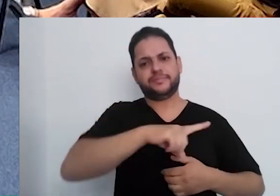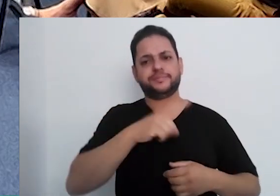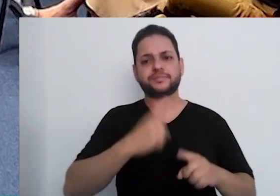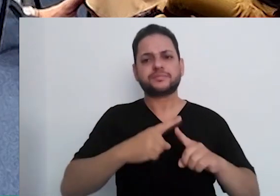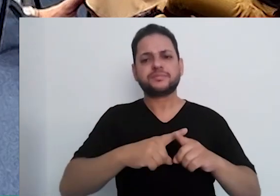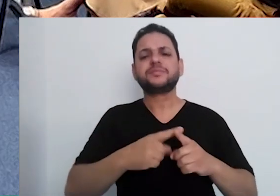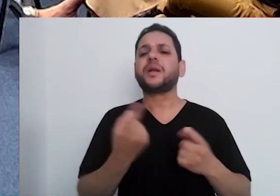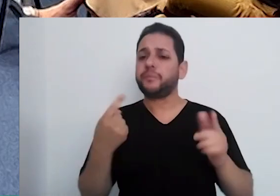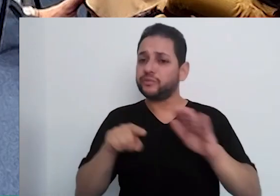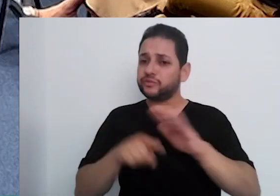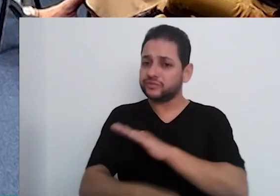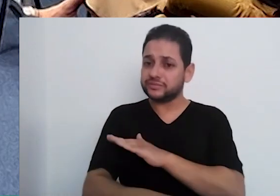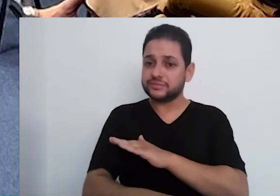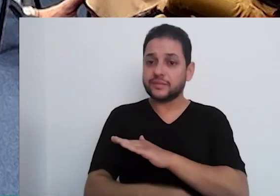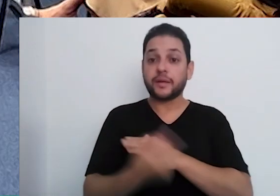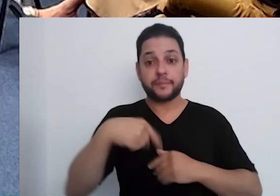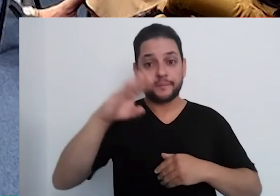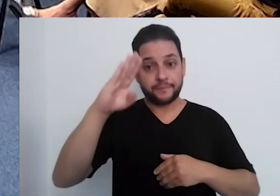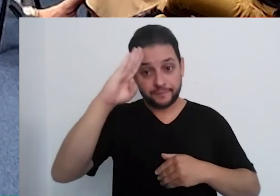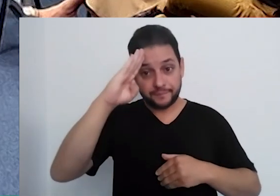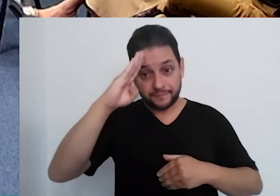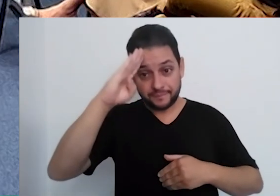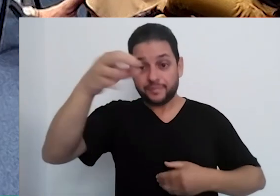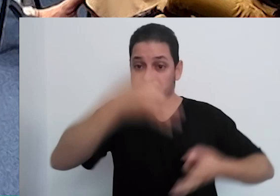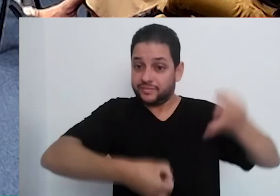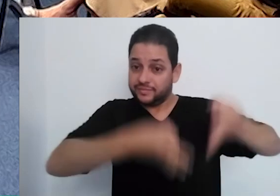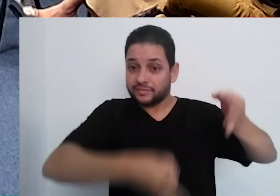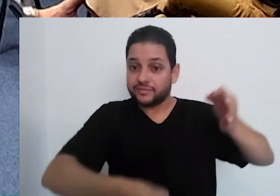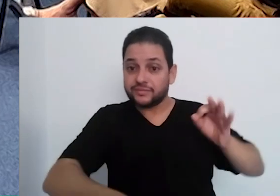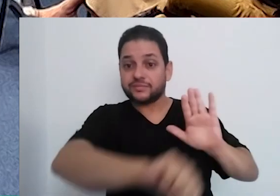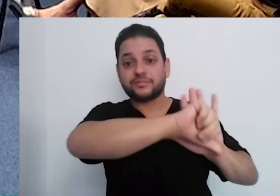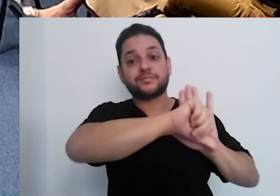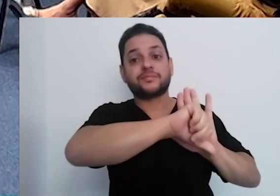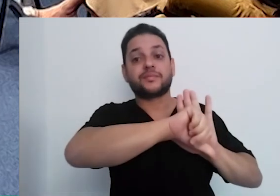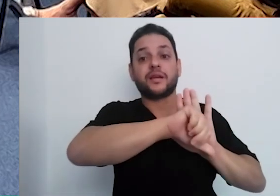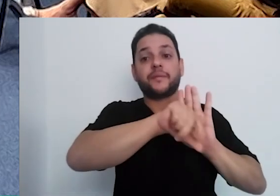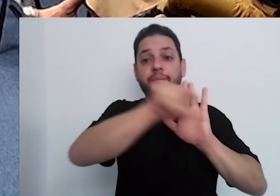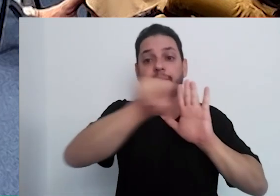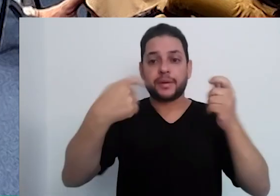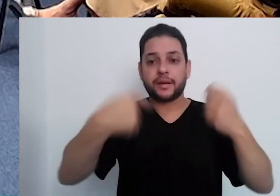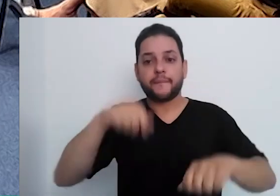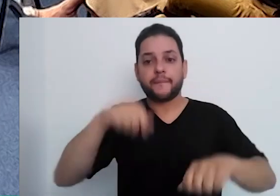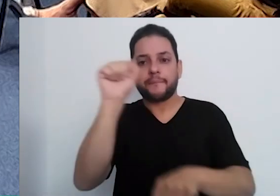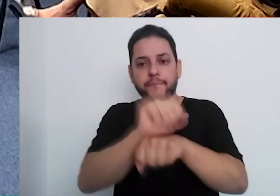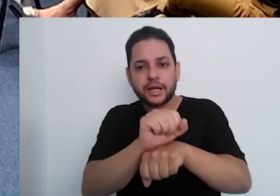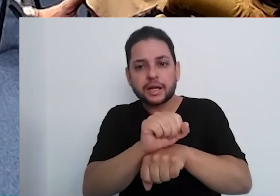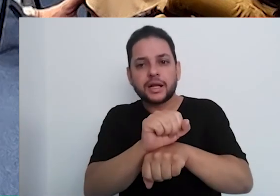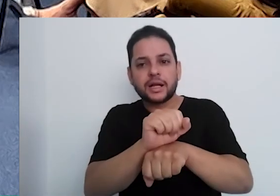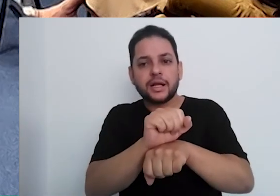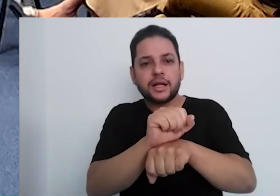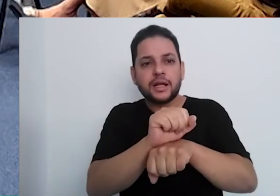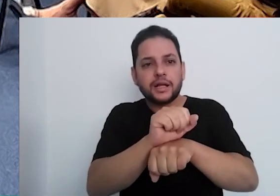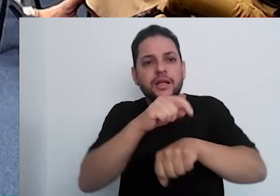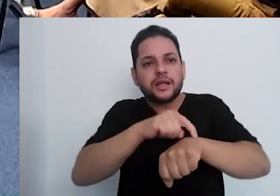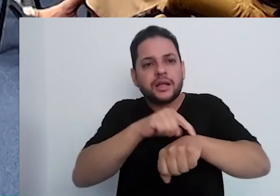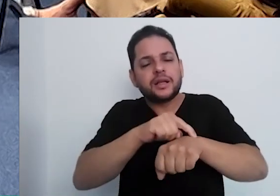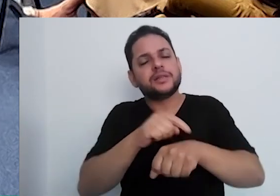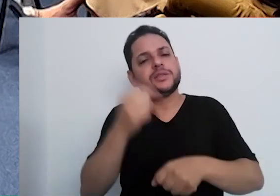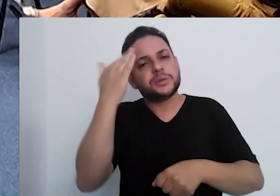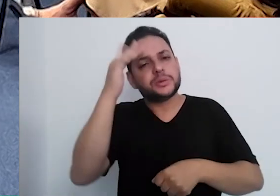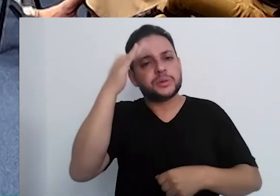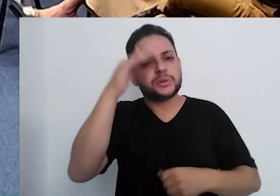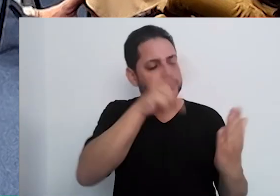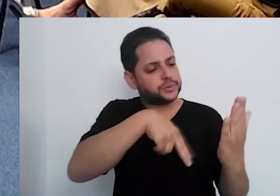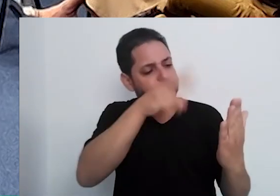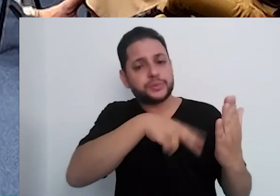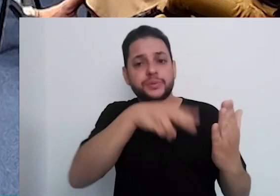então é difícil mesmo então você tem que parar e você tem que ter o tempo necessário para entender para ler para conversar com as